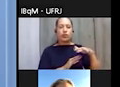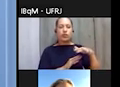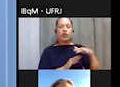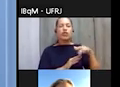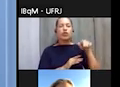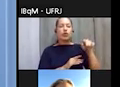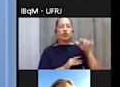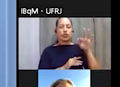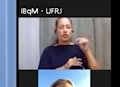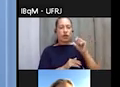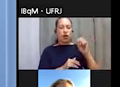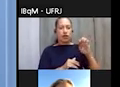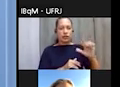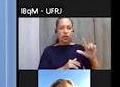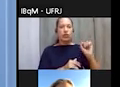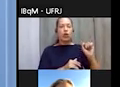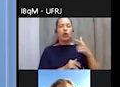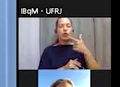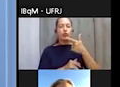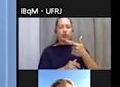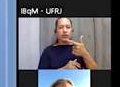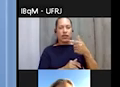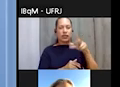distribuem são 250 metros.